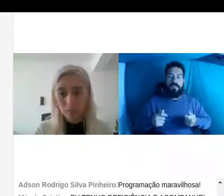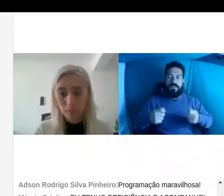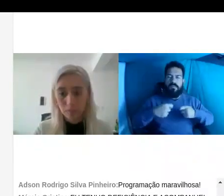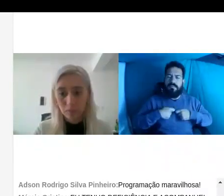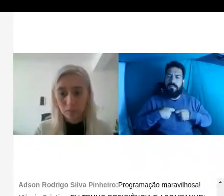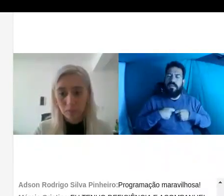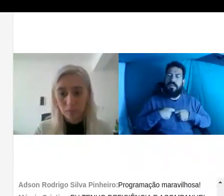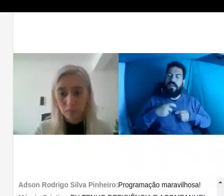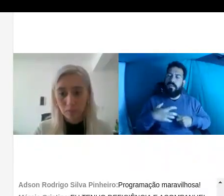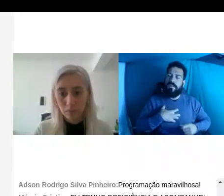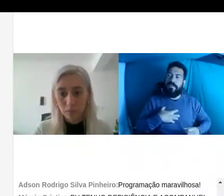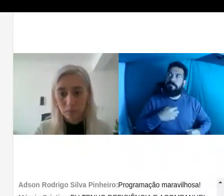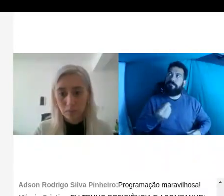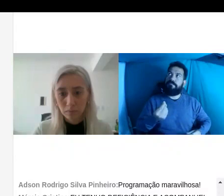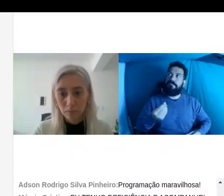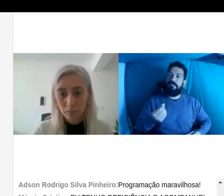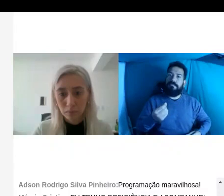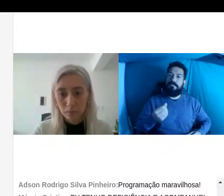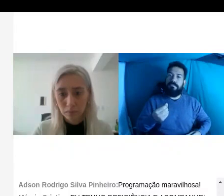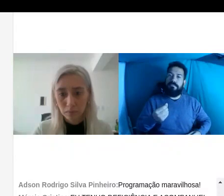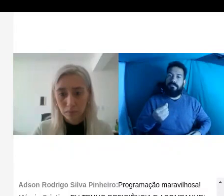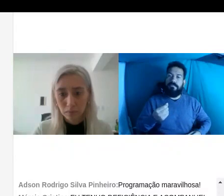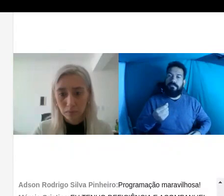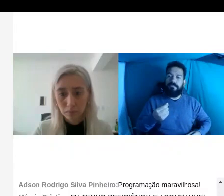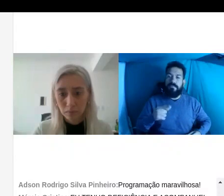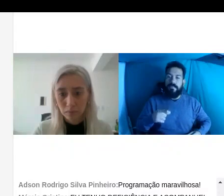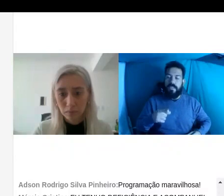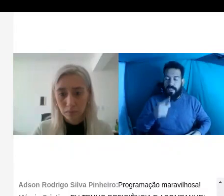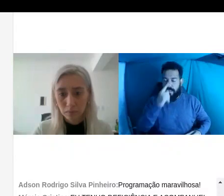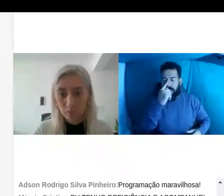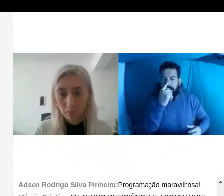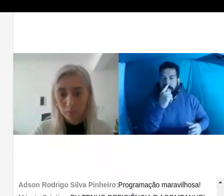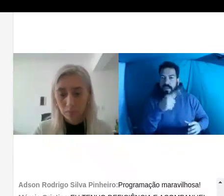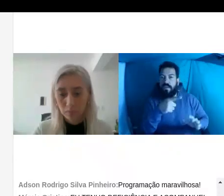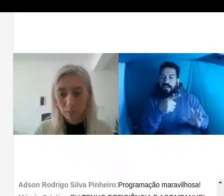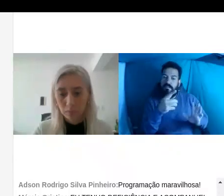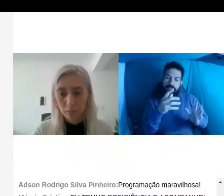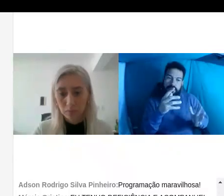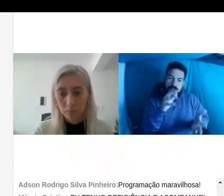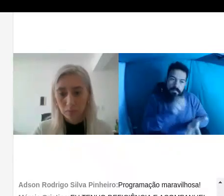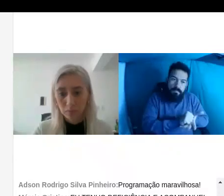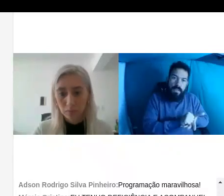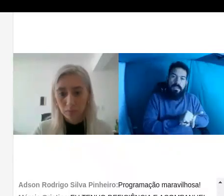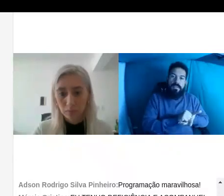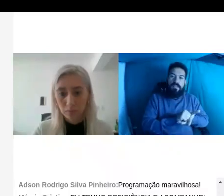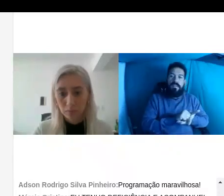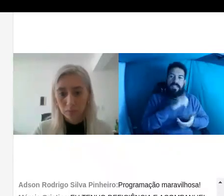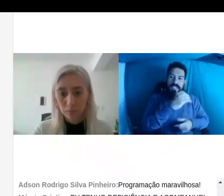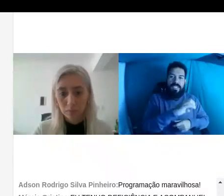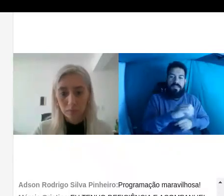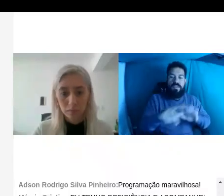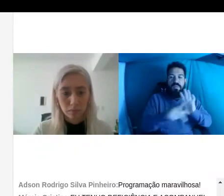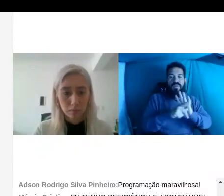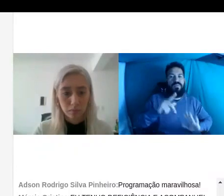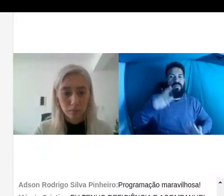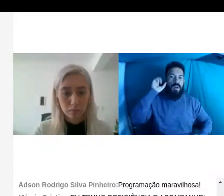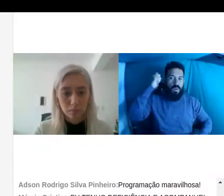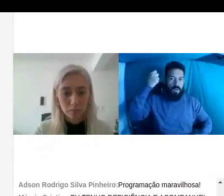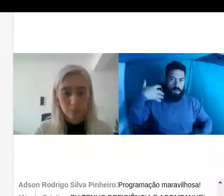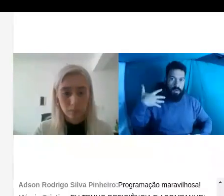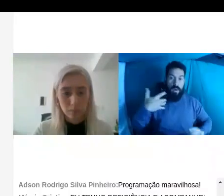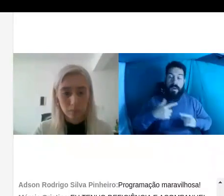esse ar, da consciência científica para a audiodescrição. No entanto, aqui, nós não